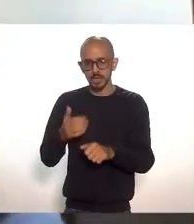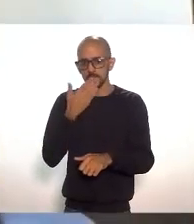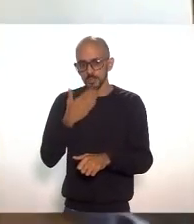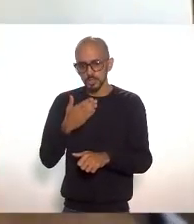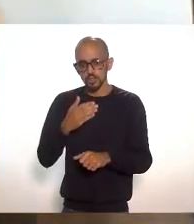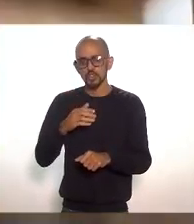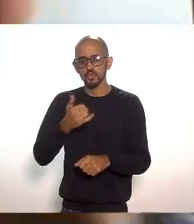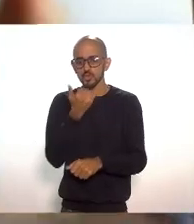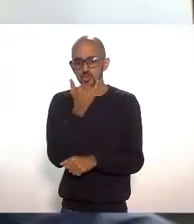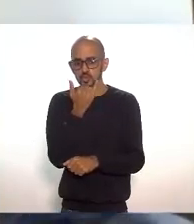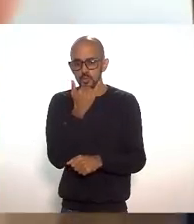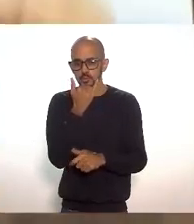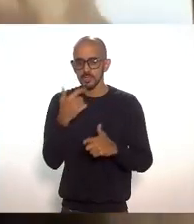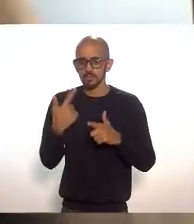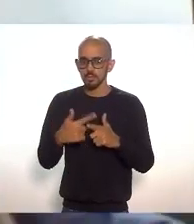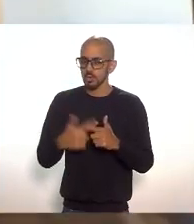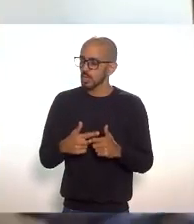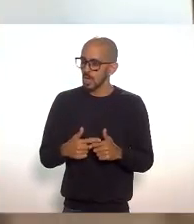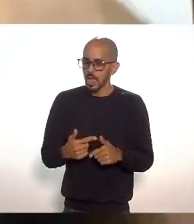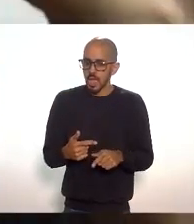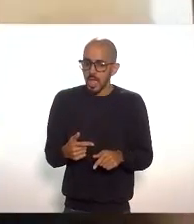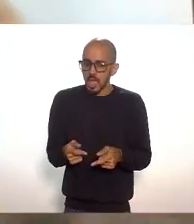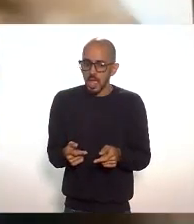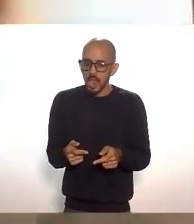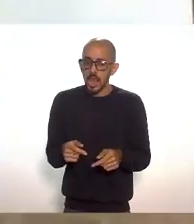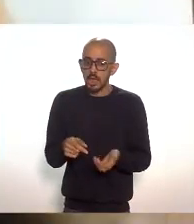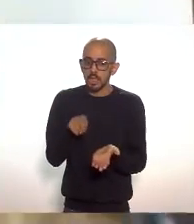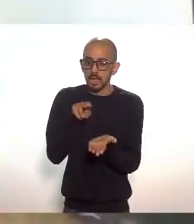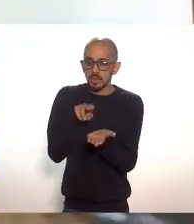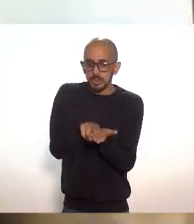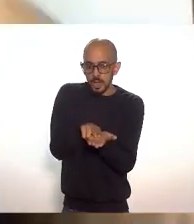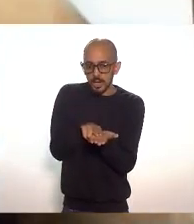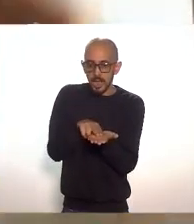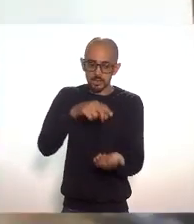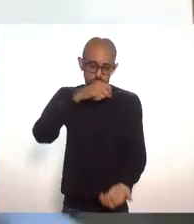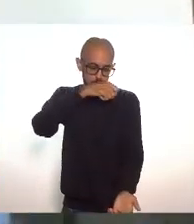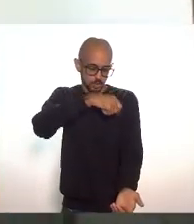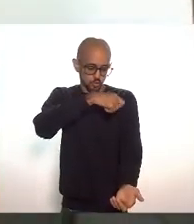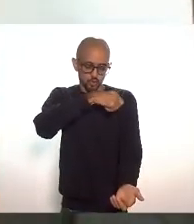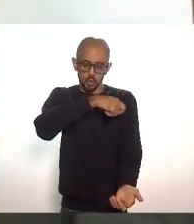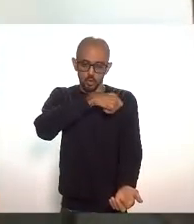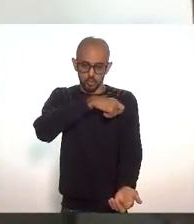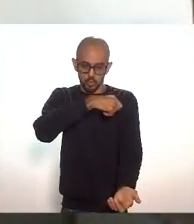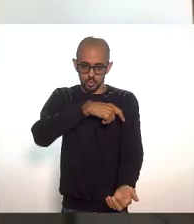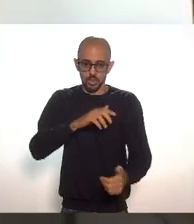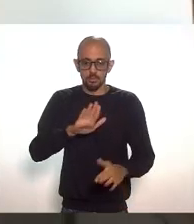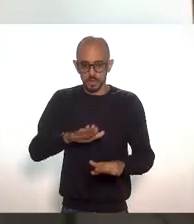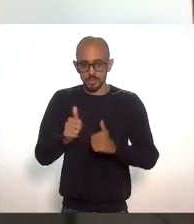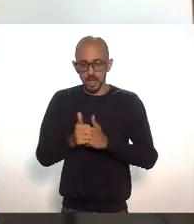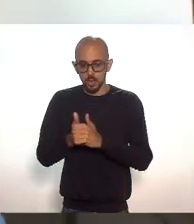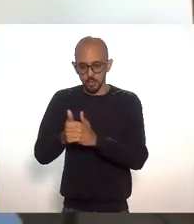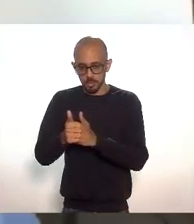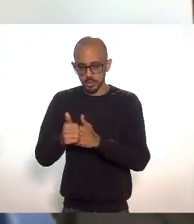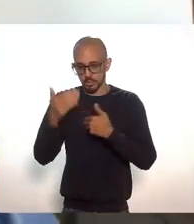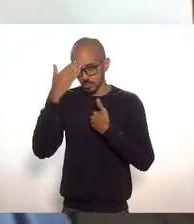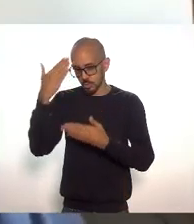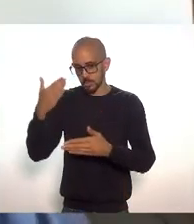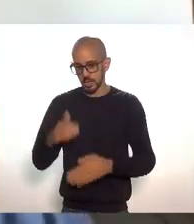desculpas, porque ela está, não está nem acamada, ela está internada tomando soro, mas está acompanhando. Muito obrigado, senhor